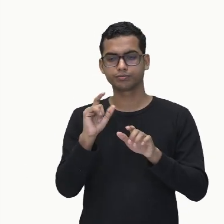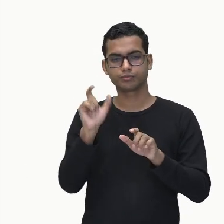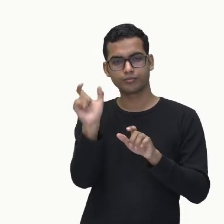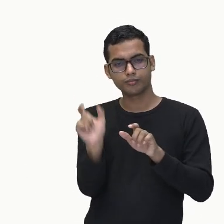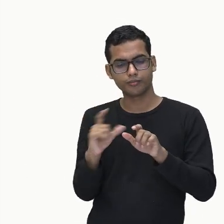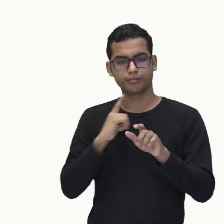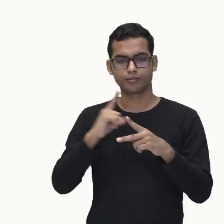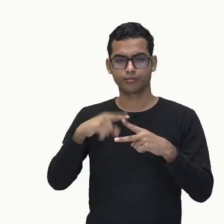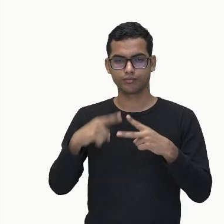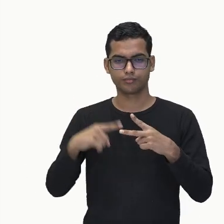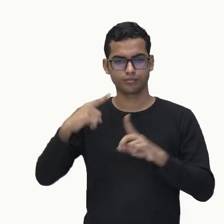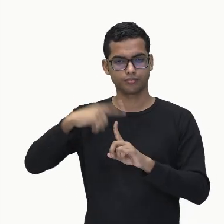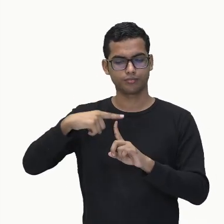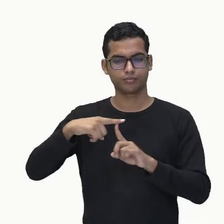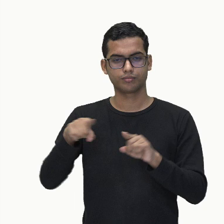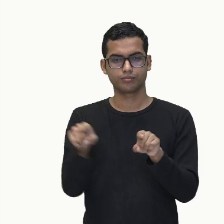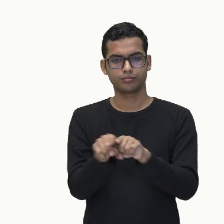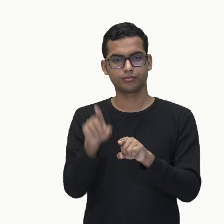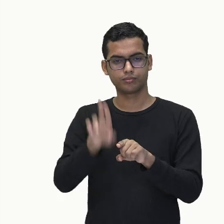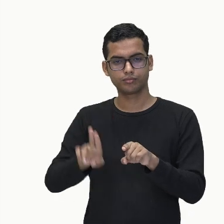All gente